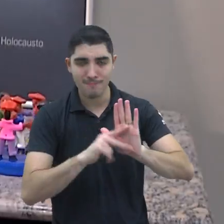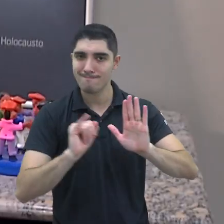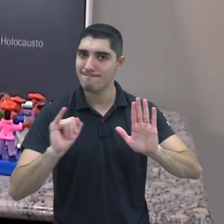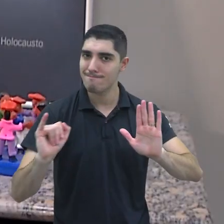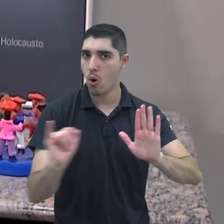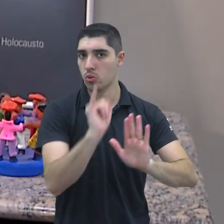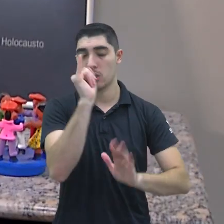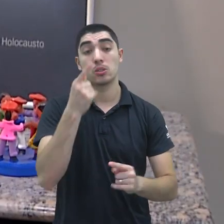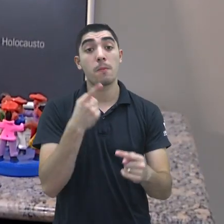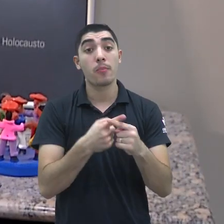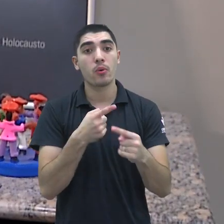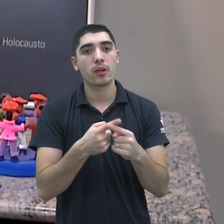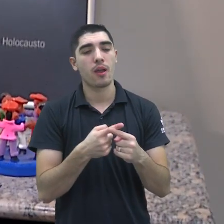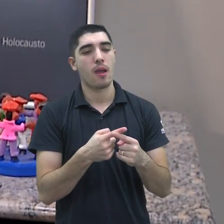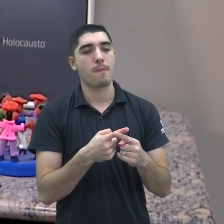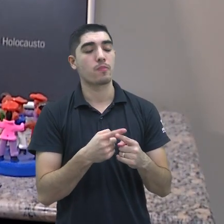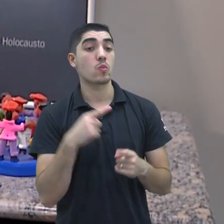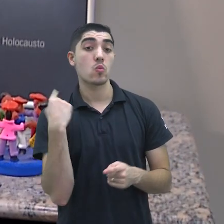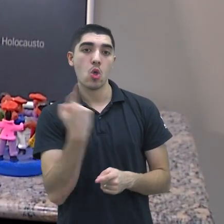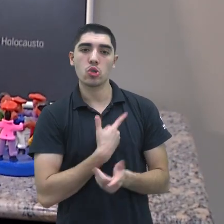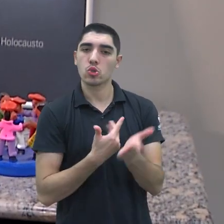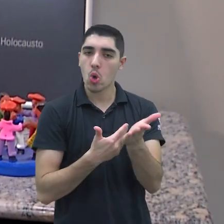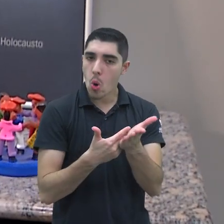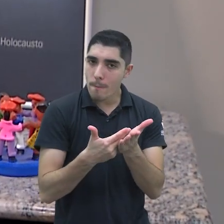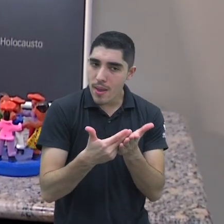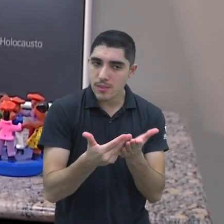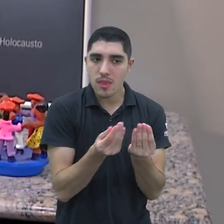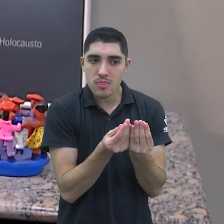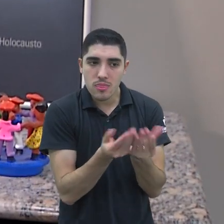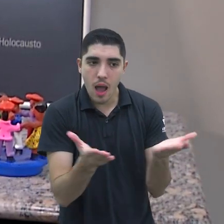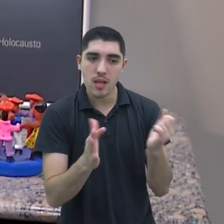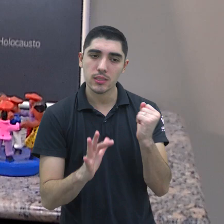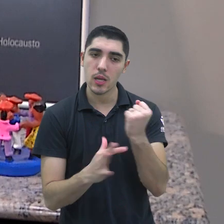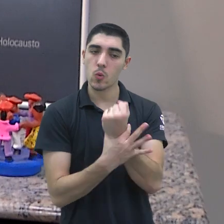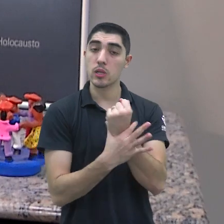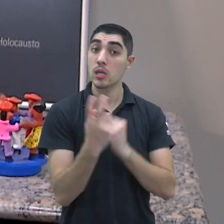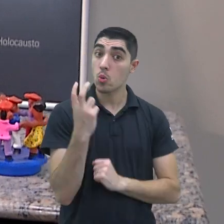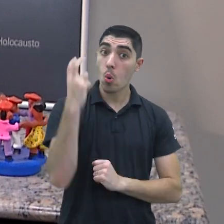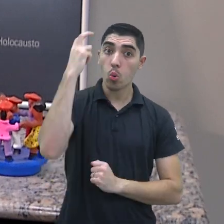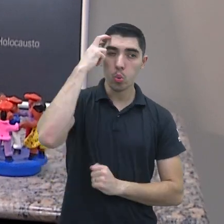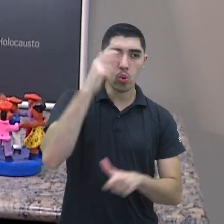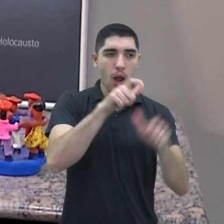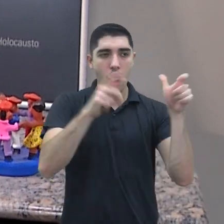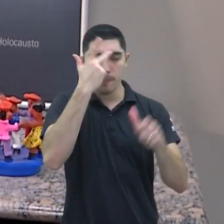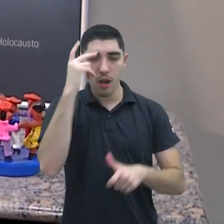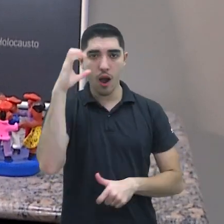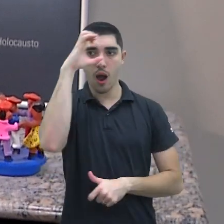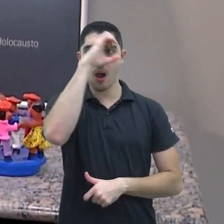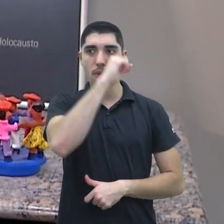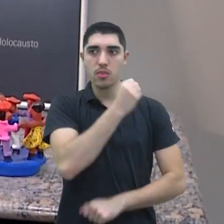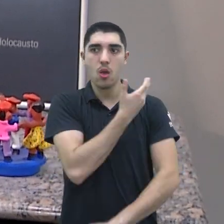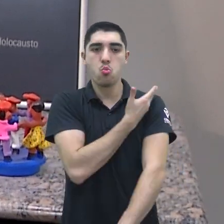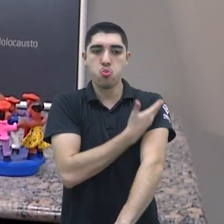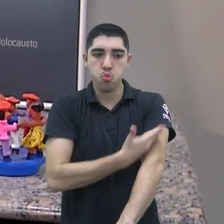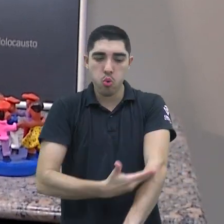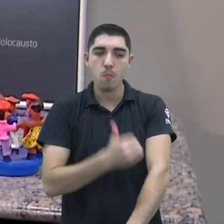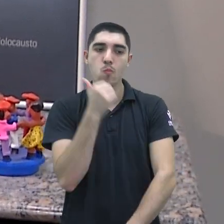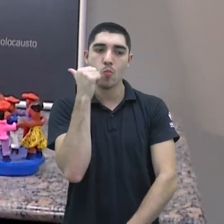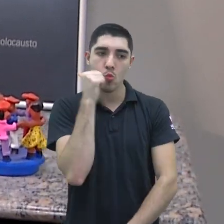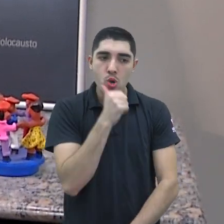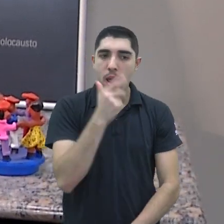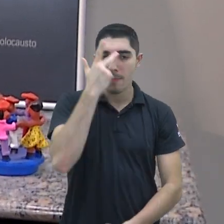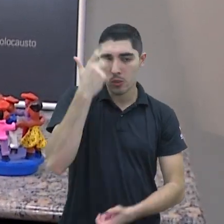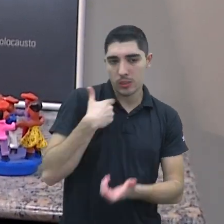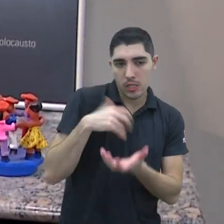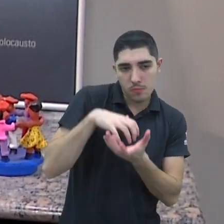um projeto muito importante, porque dessa maneira a gente vai criando uma cultura e um ambiente de segurança para as mulheres, para as